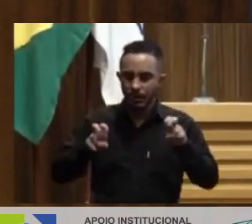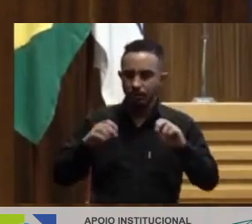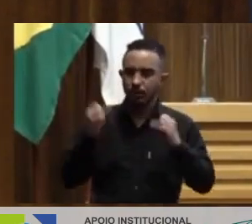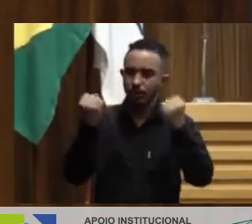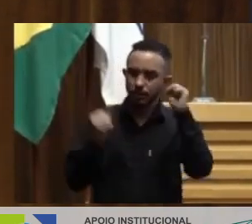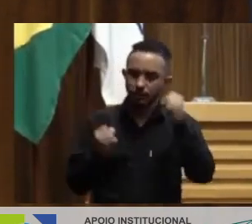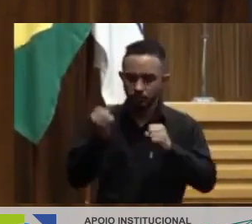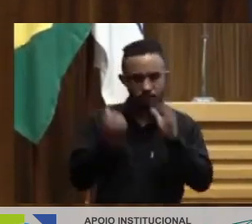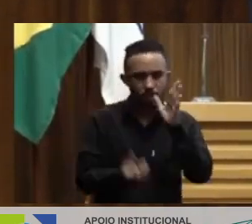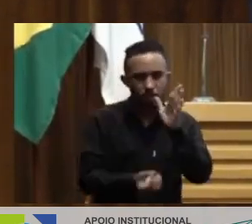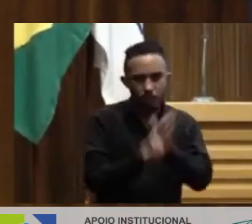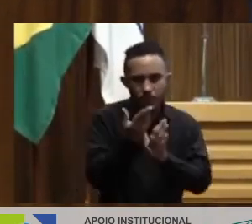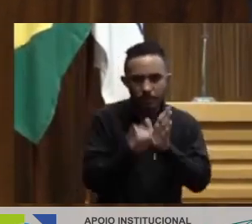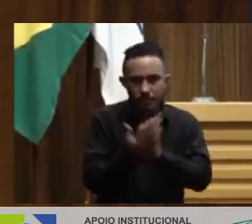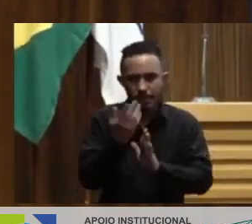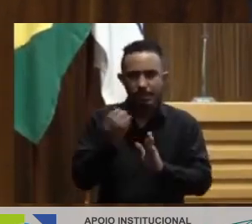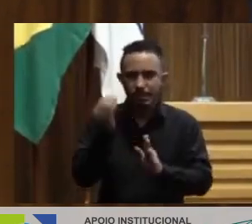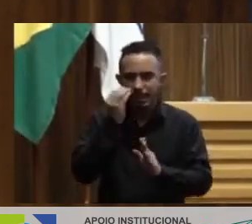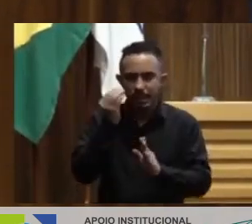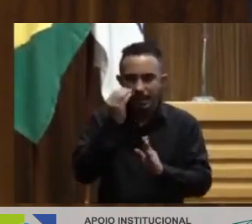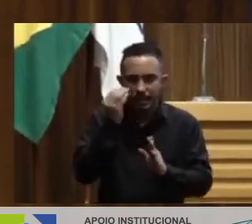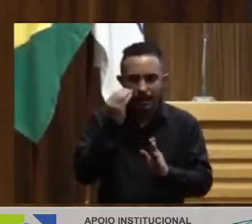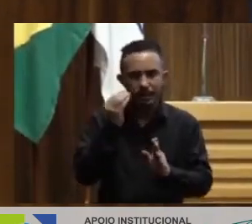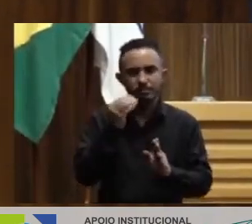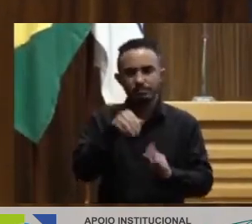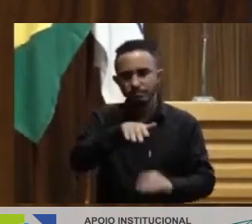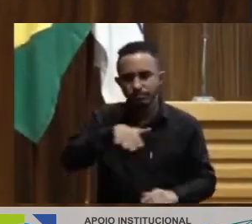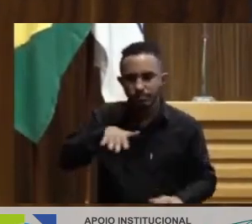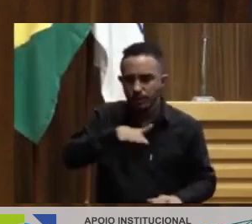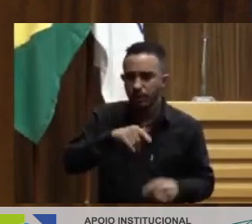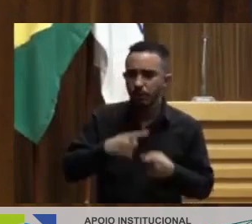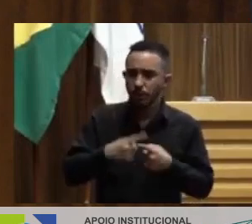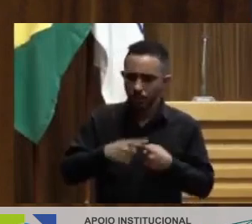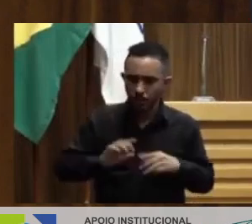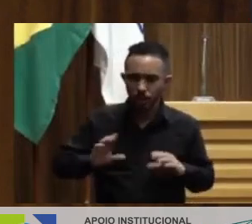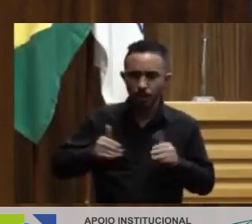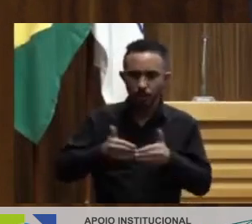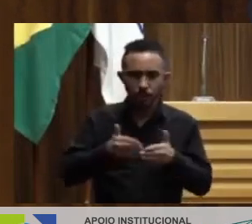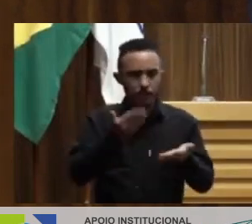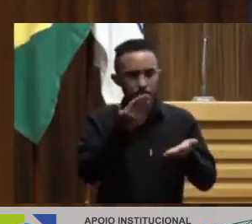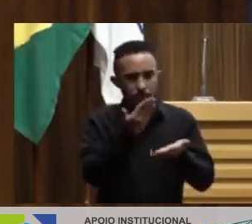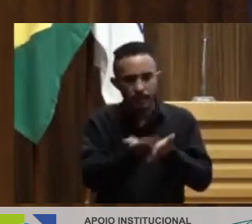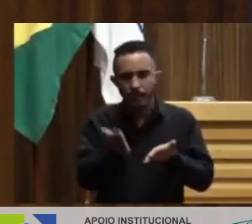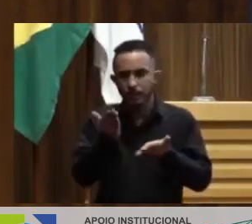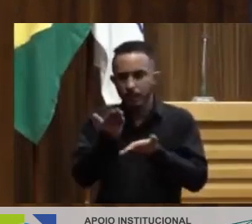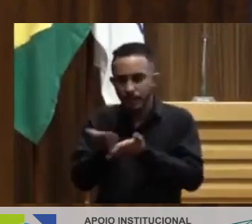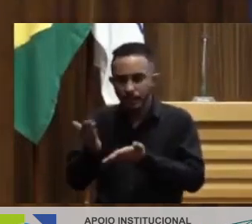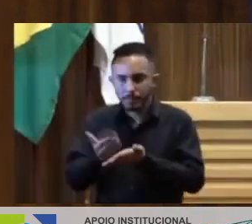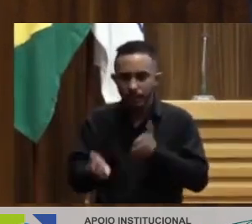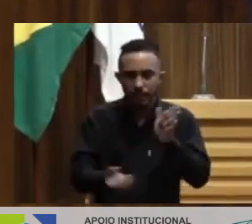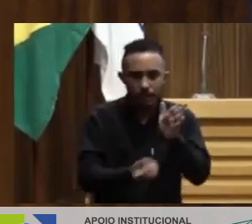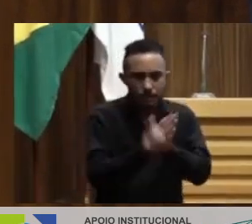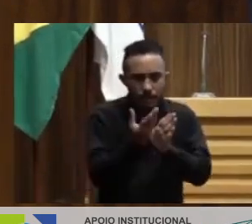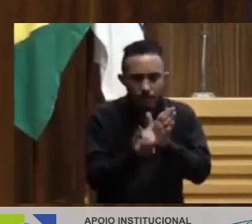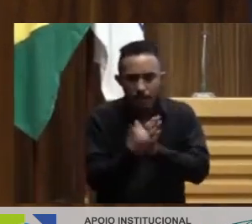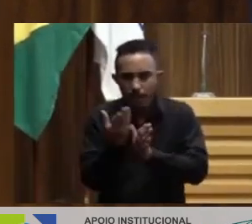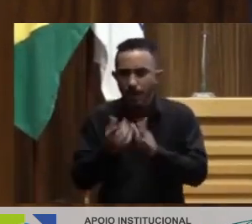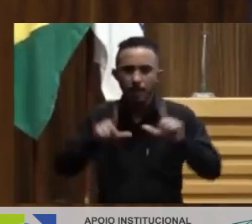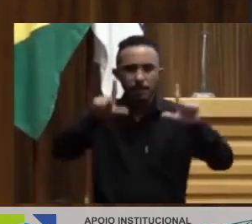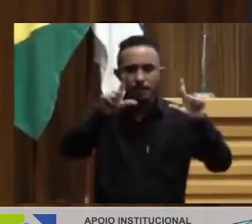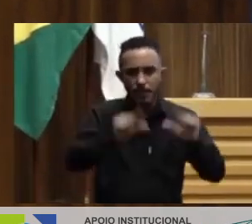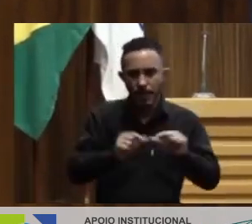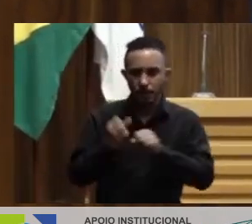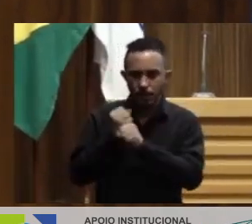produtiva, competitiva. Nós perdemos produtividade ao longo das últimas